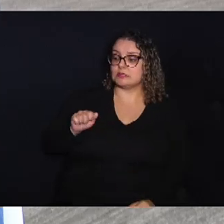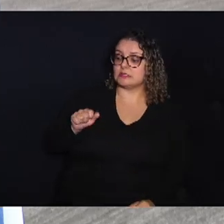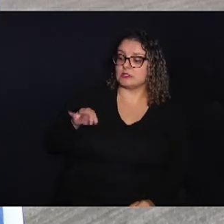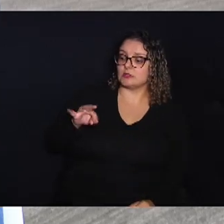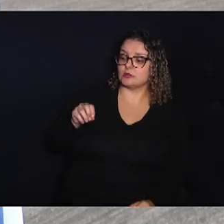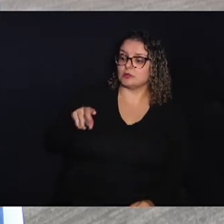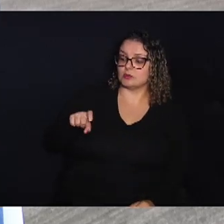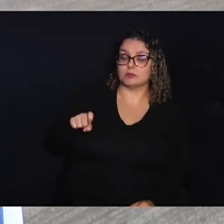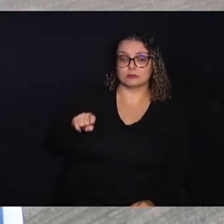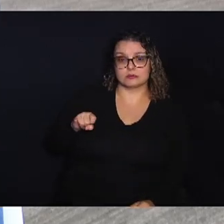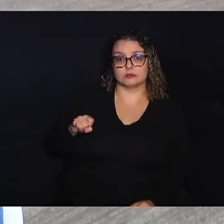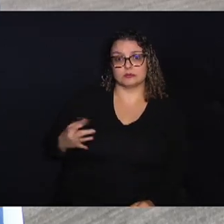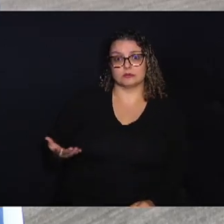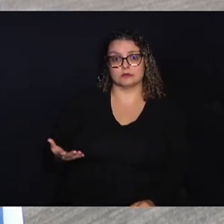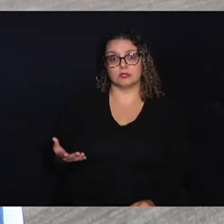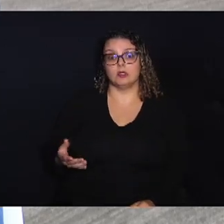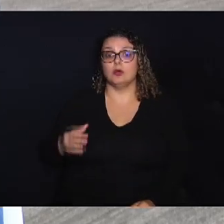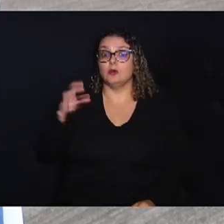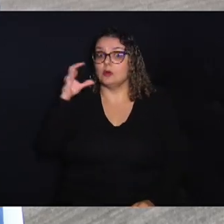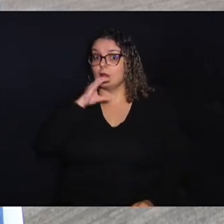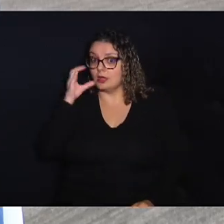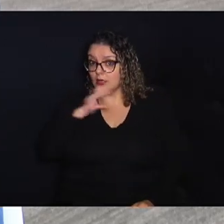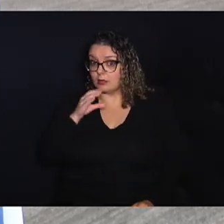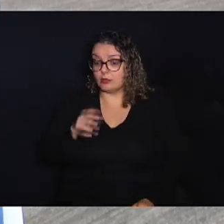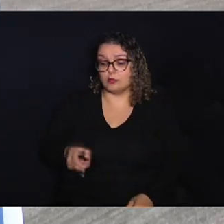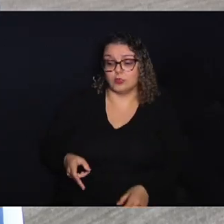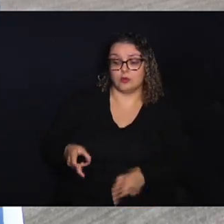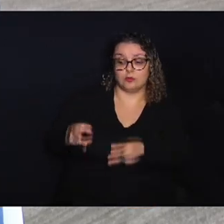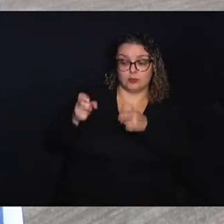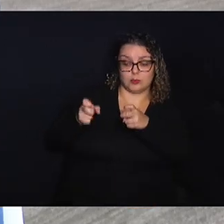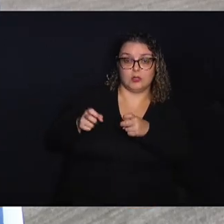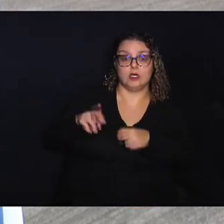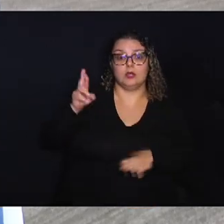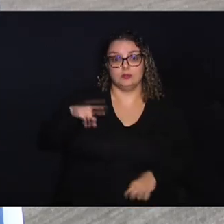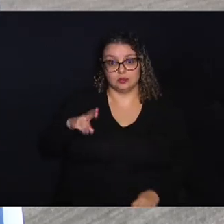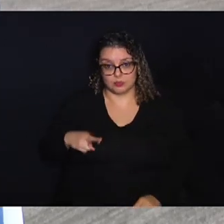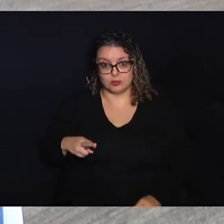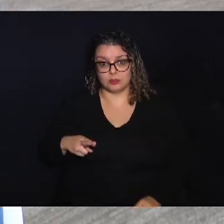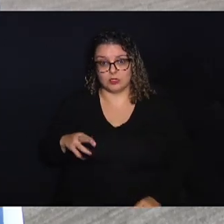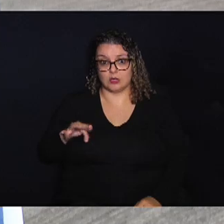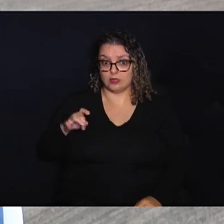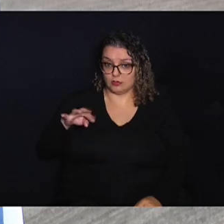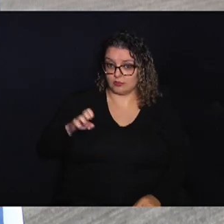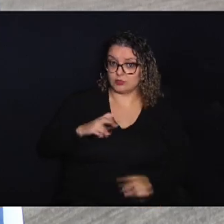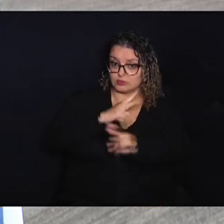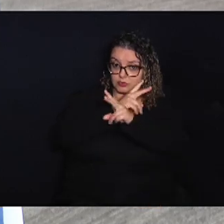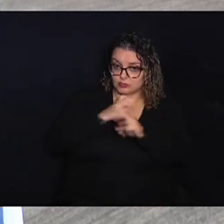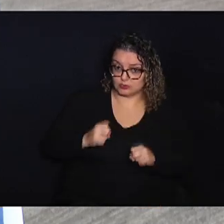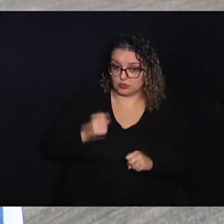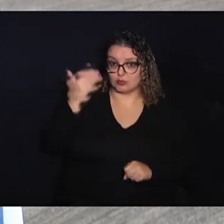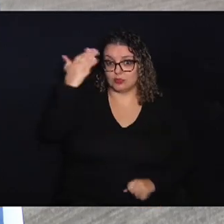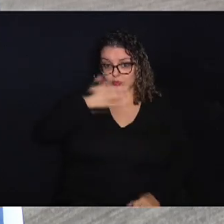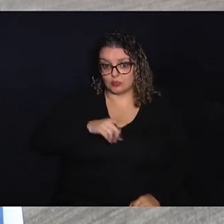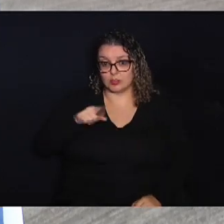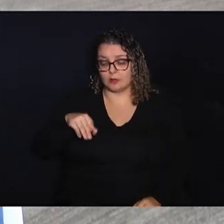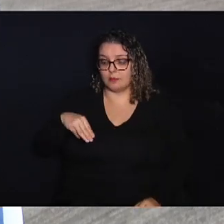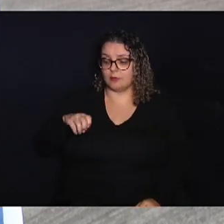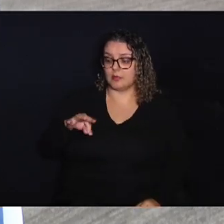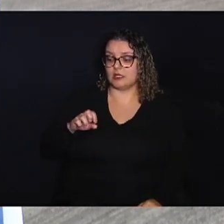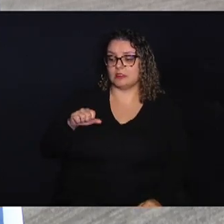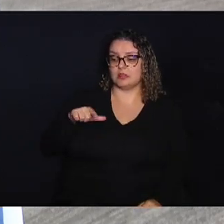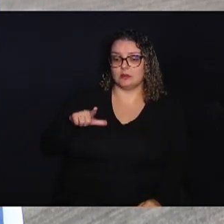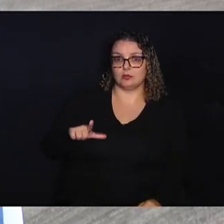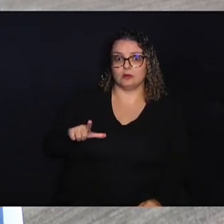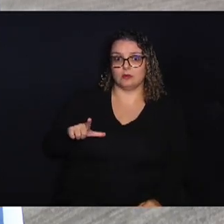poderiam, em rápido tempo, identificar a causa, a fonte da intoxicação, constatado que é metanol, inclusive adotar